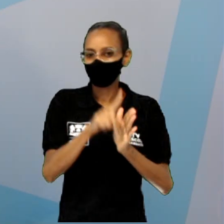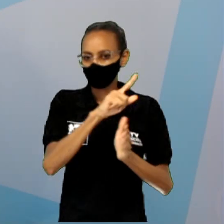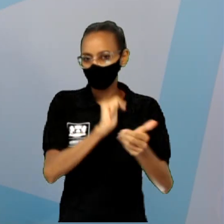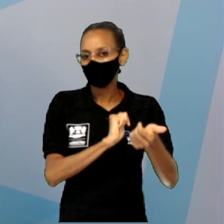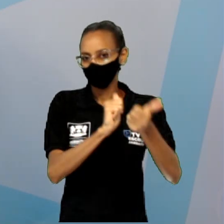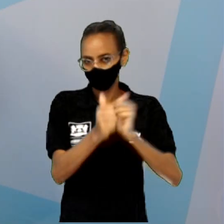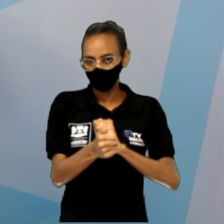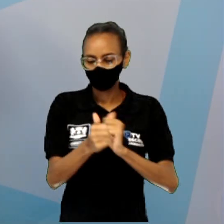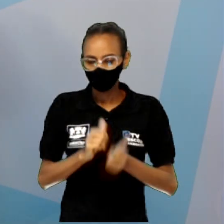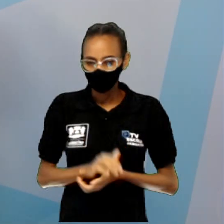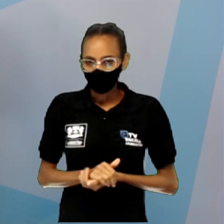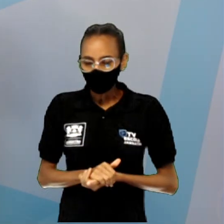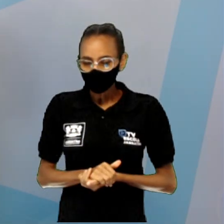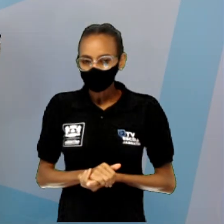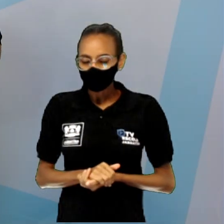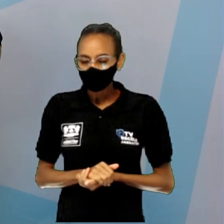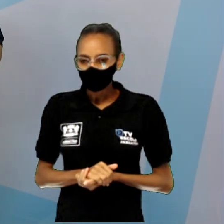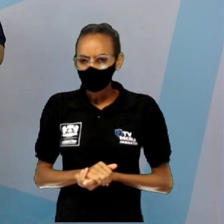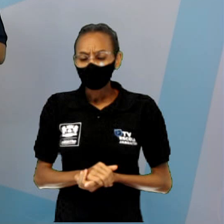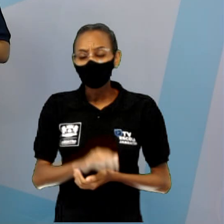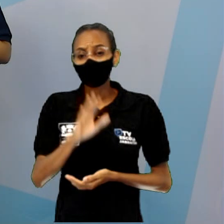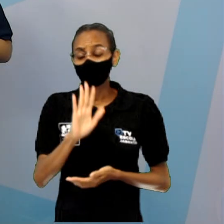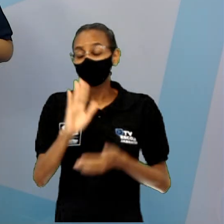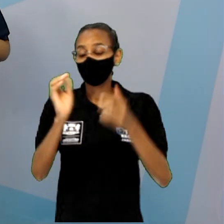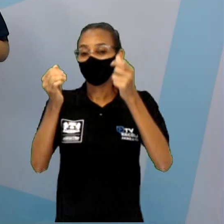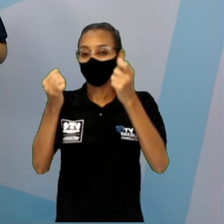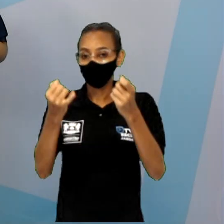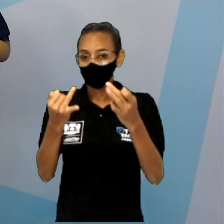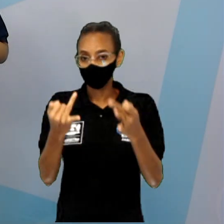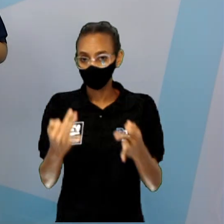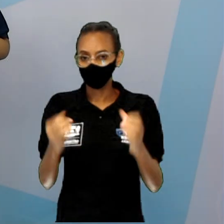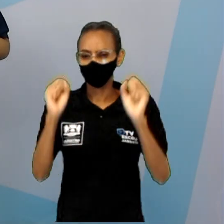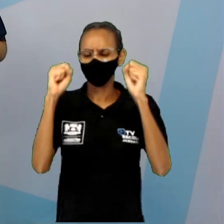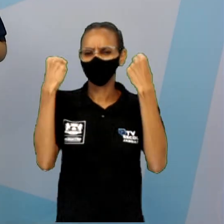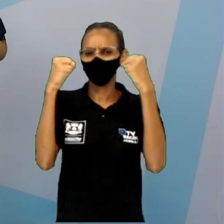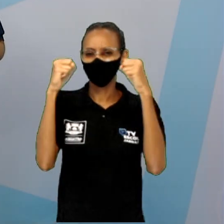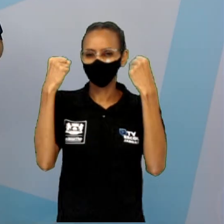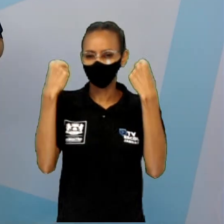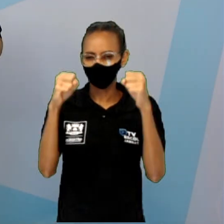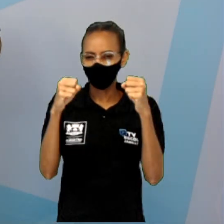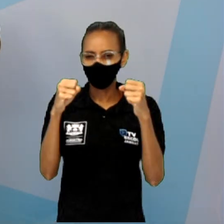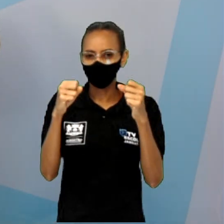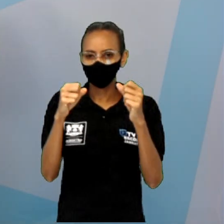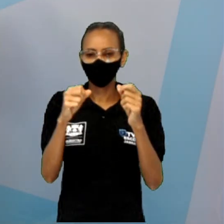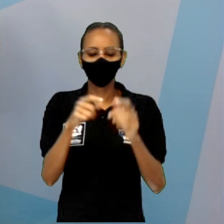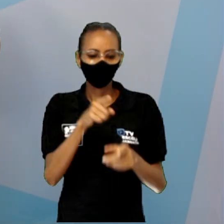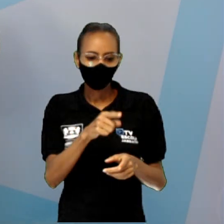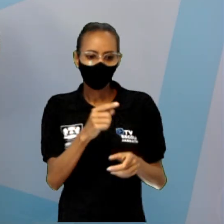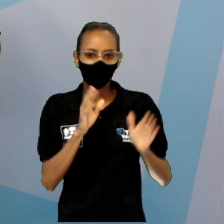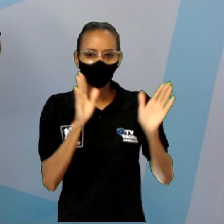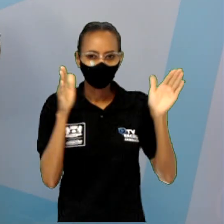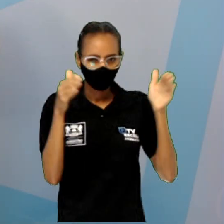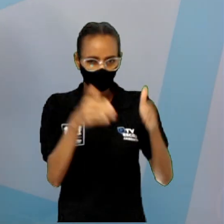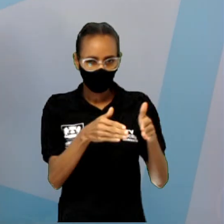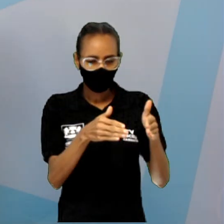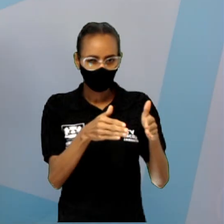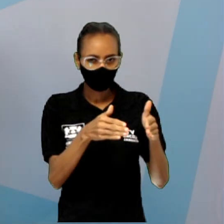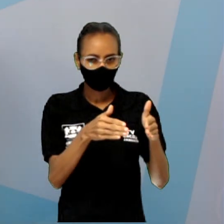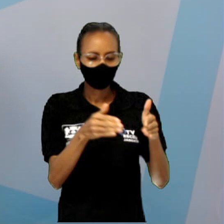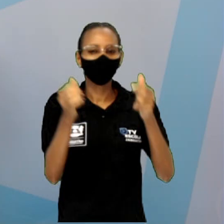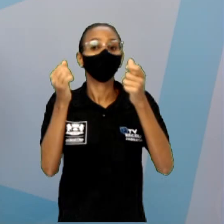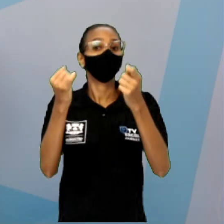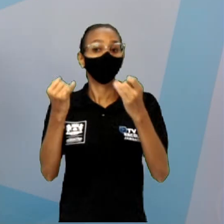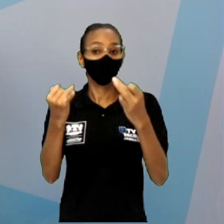ok? Quando nós falamos de atividades ou exercícios que são feitos de maneira isolada, nós estamos falando